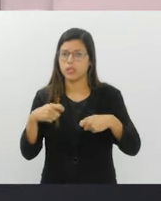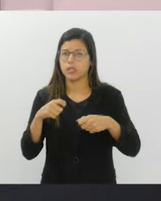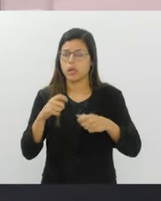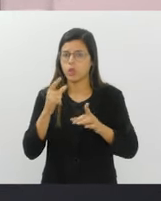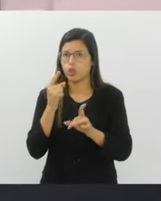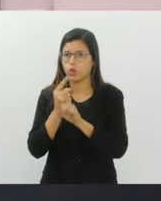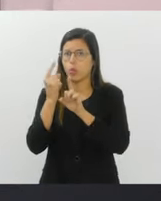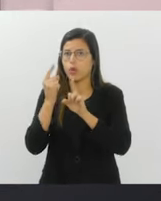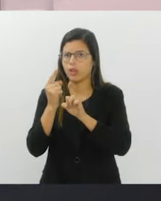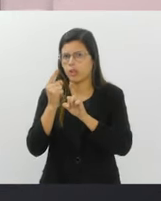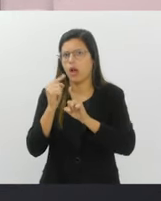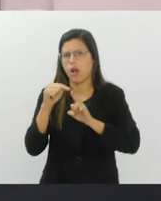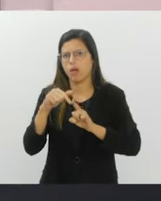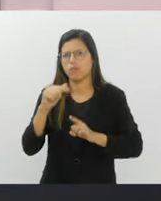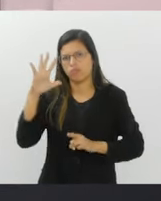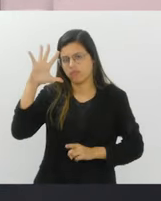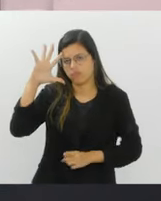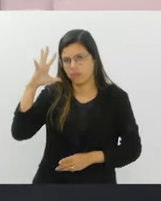que, no médio e longo prazo,